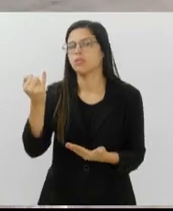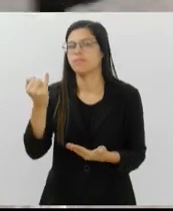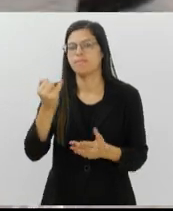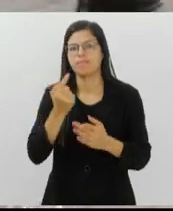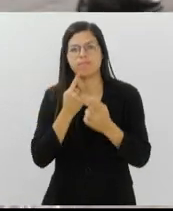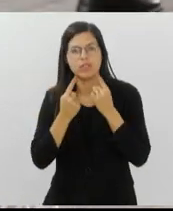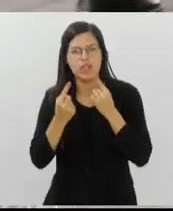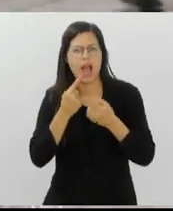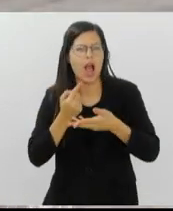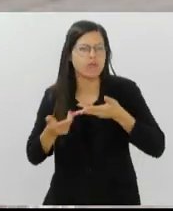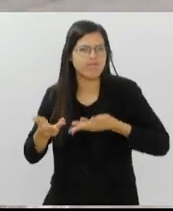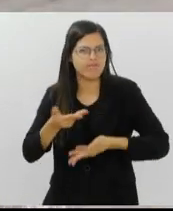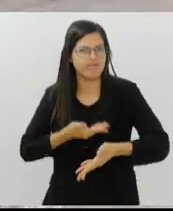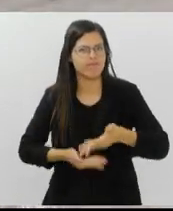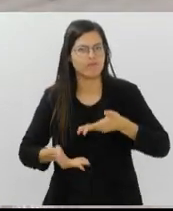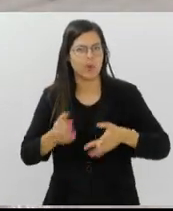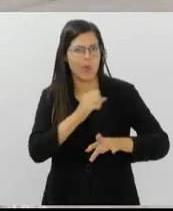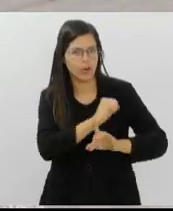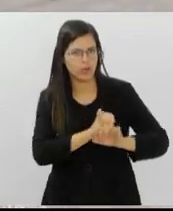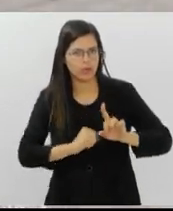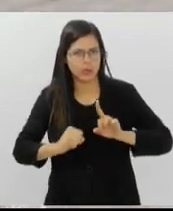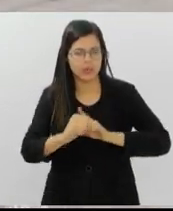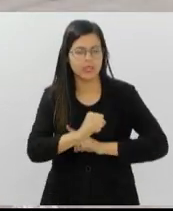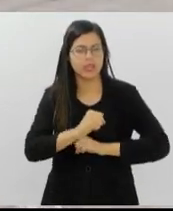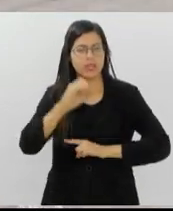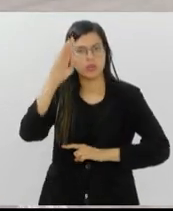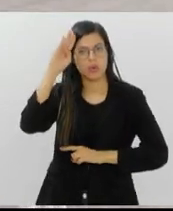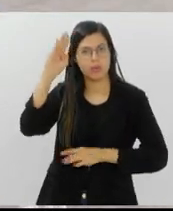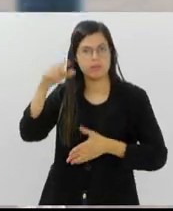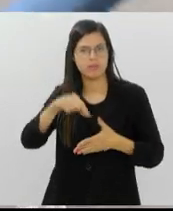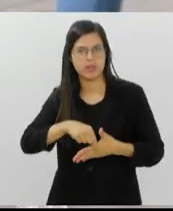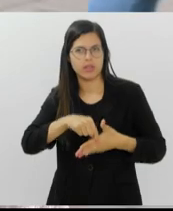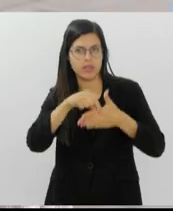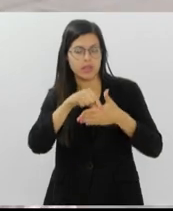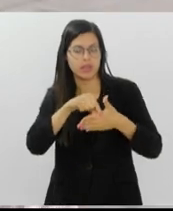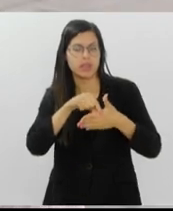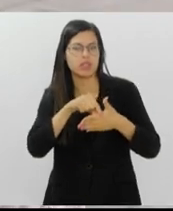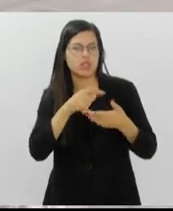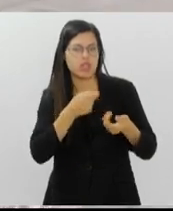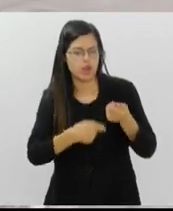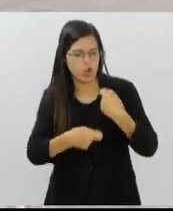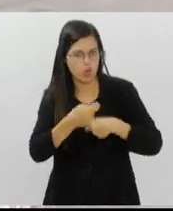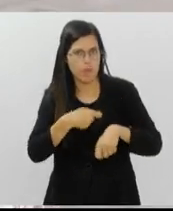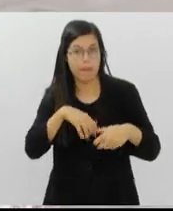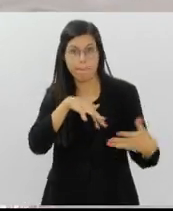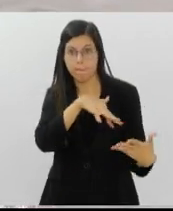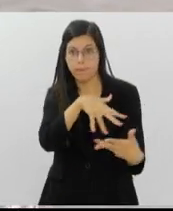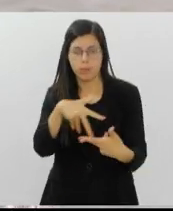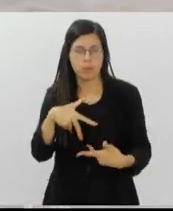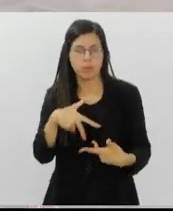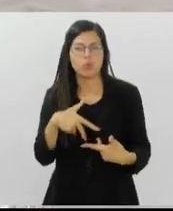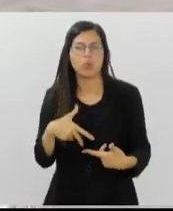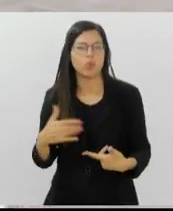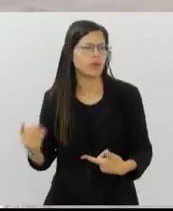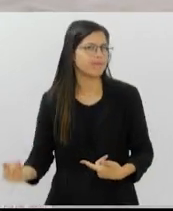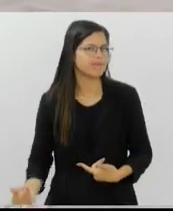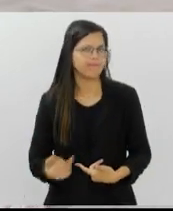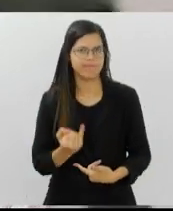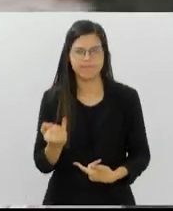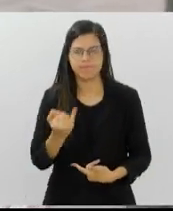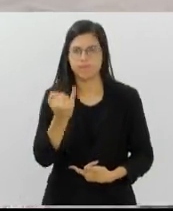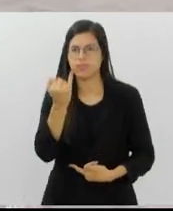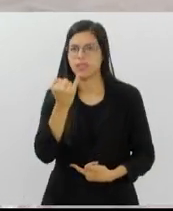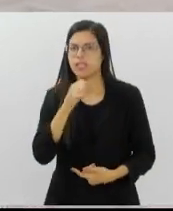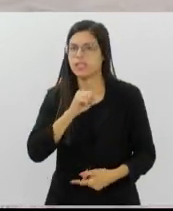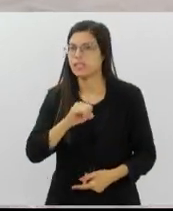com a sociedade civil, com os principais líderes das economias mundiais. É fundamental. Sem a sociedade